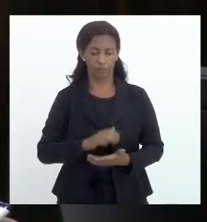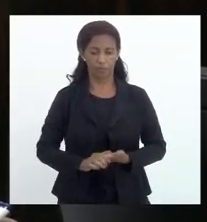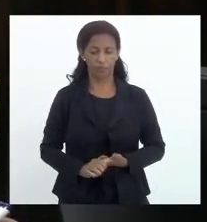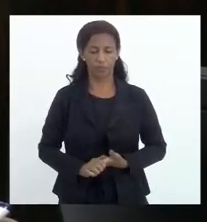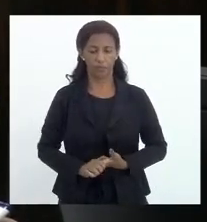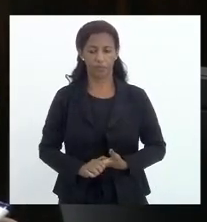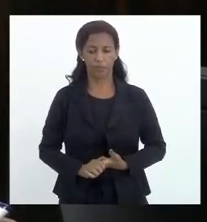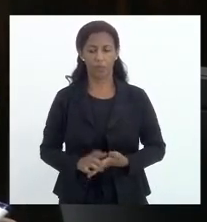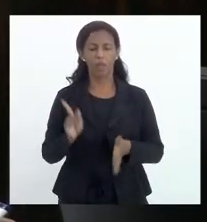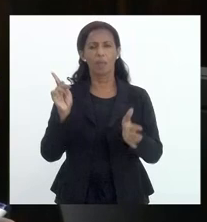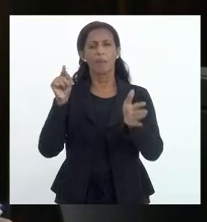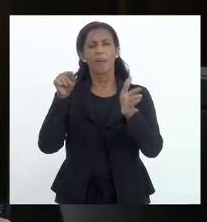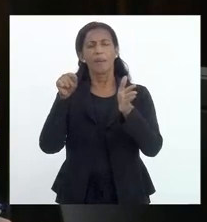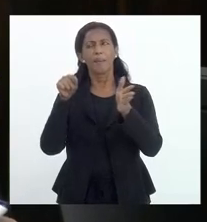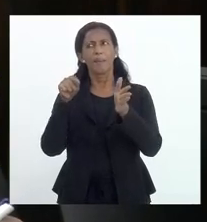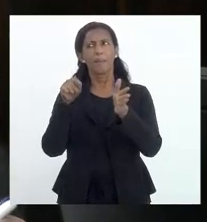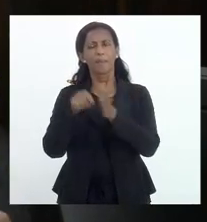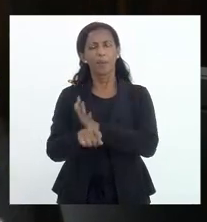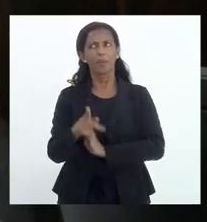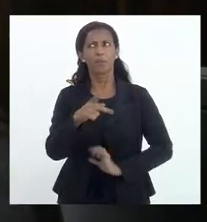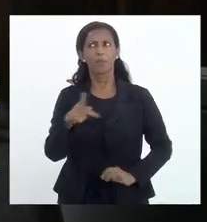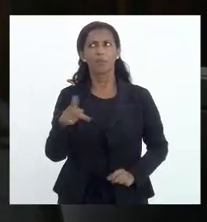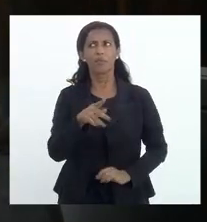à pergunta do professor Frederico,